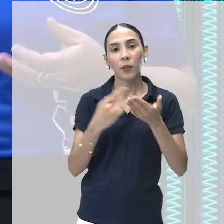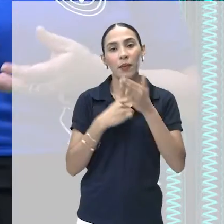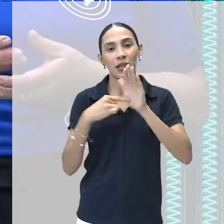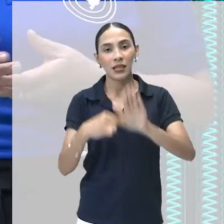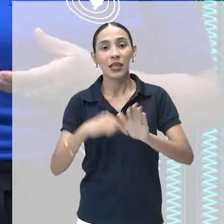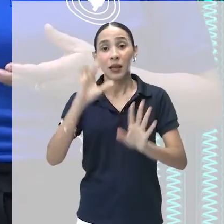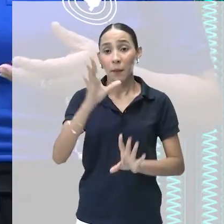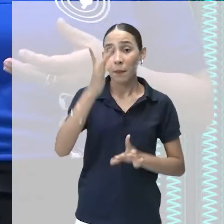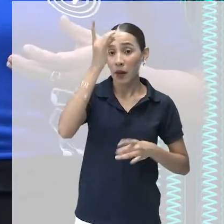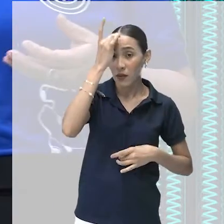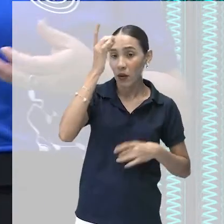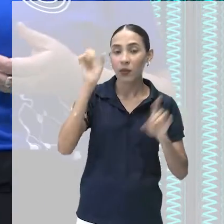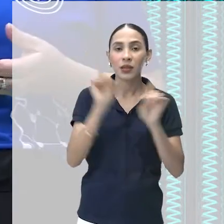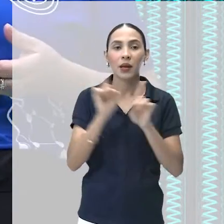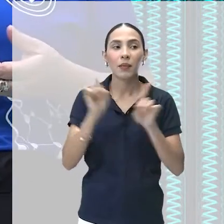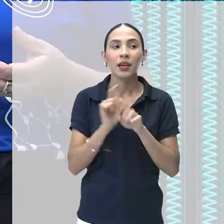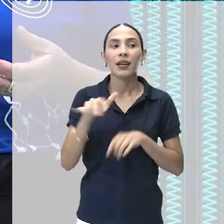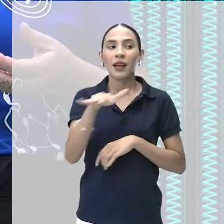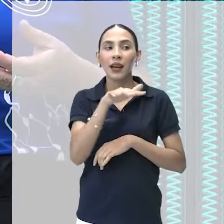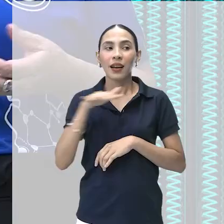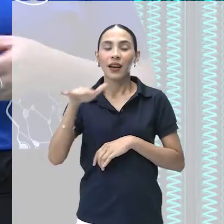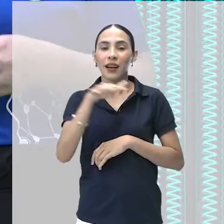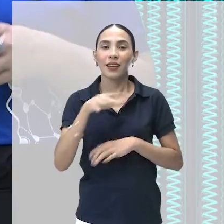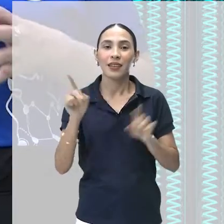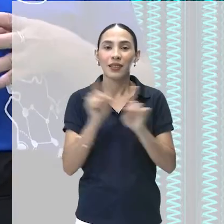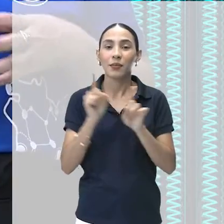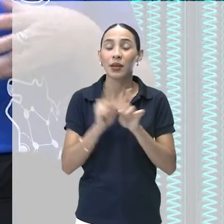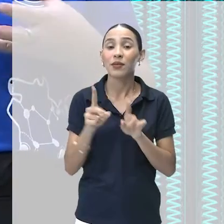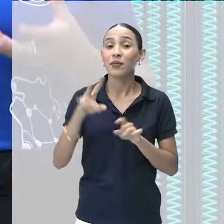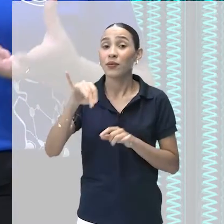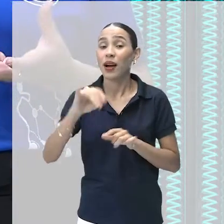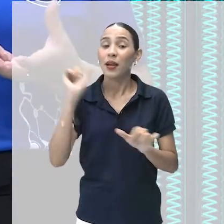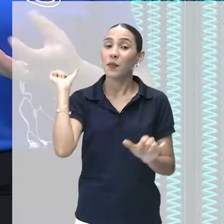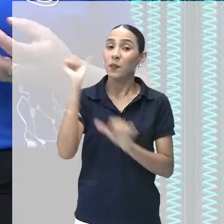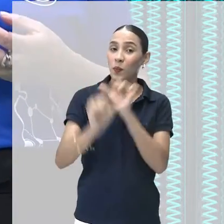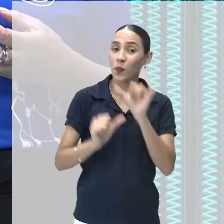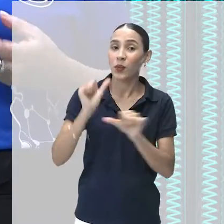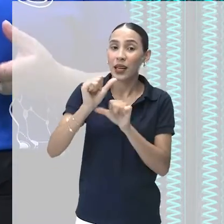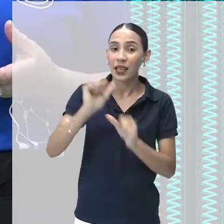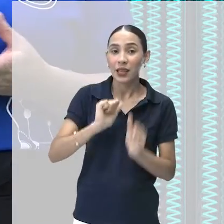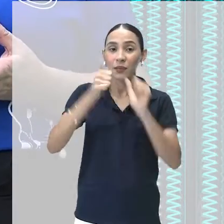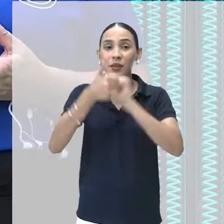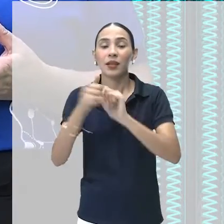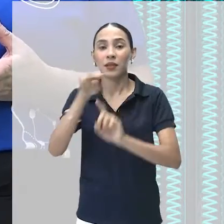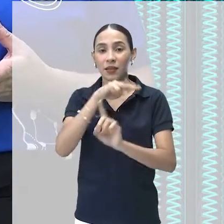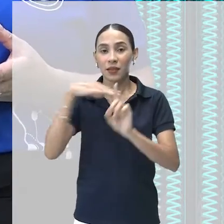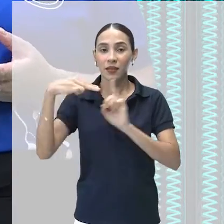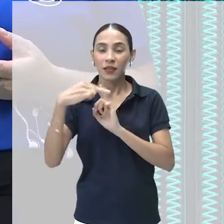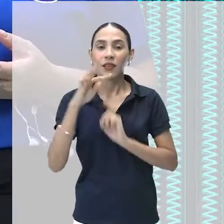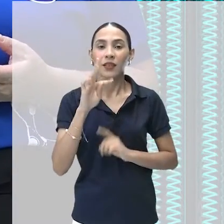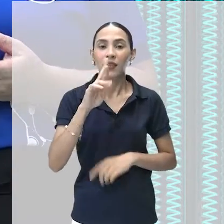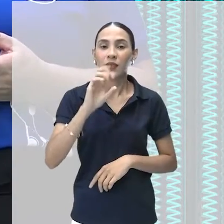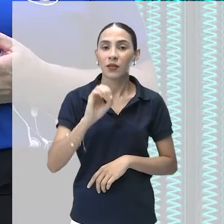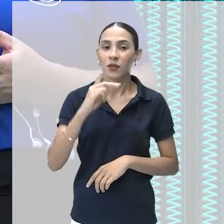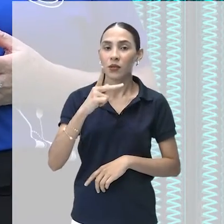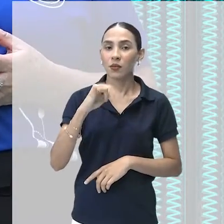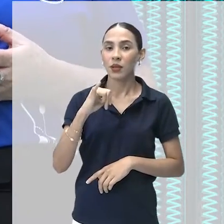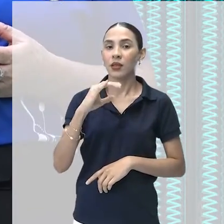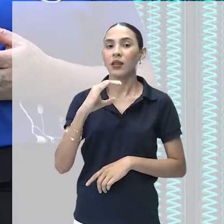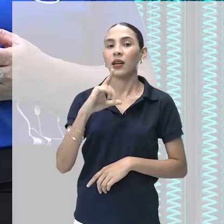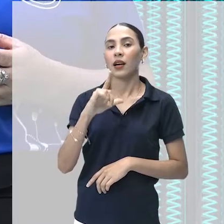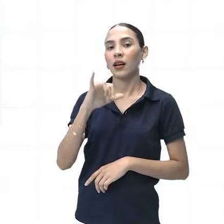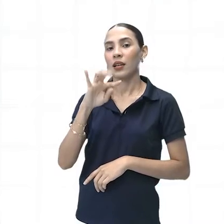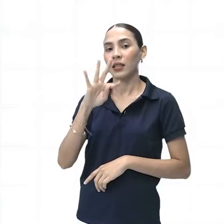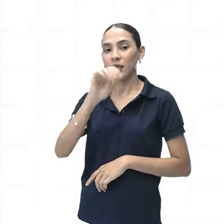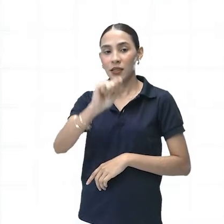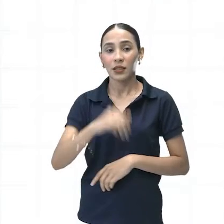a performance, o ambiente que vai ser modificado com esse olhar tropicalista. E o uso